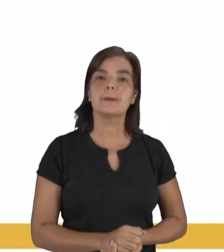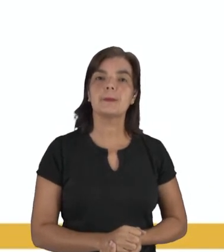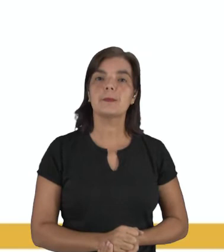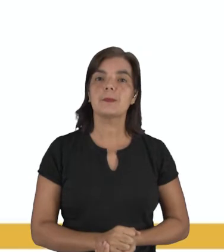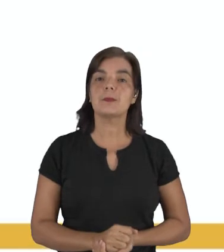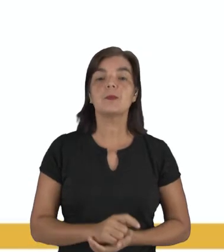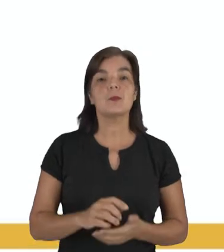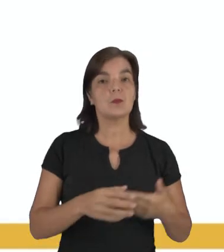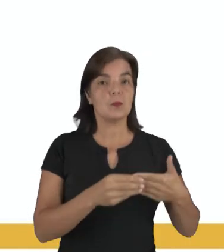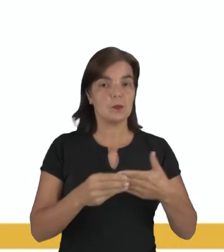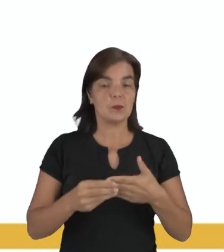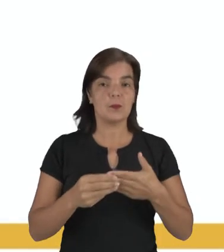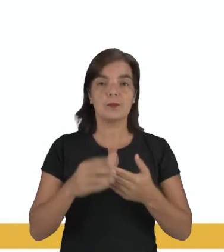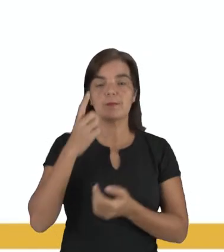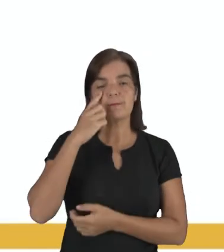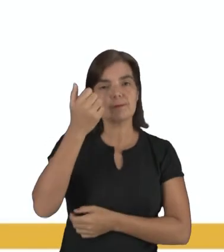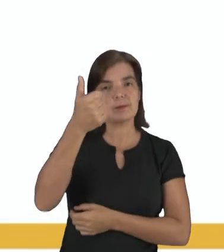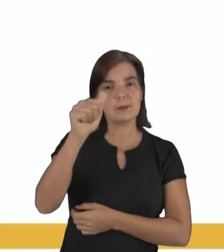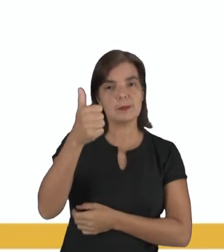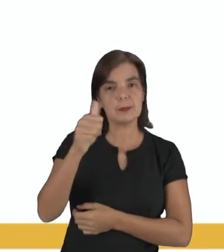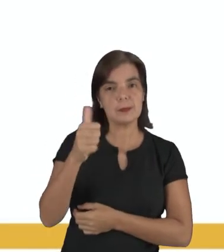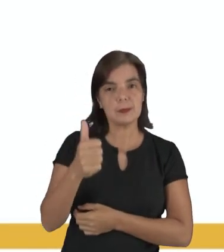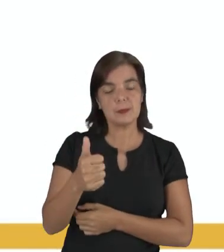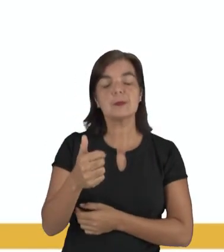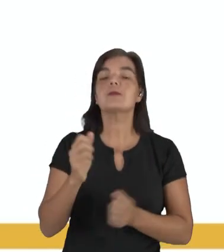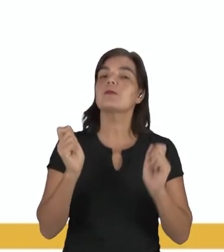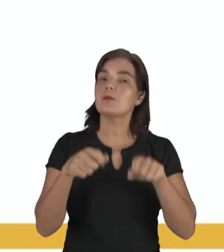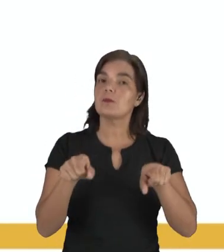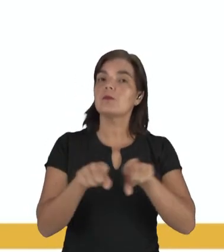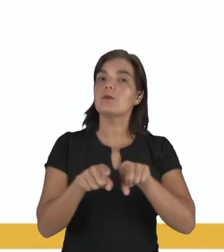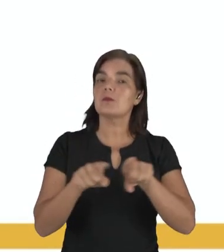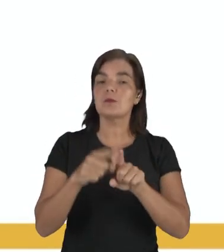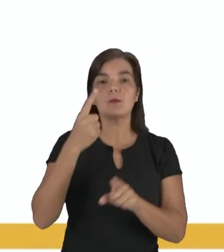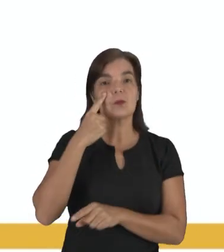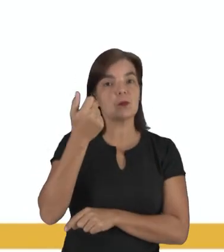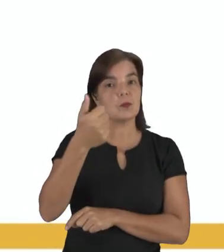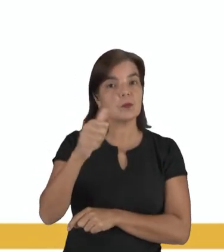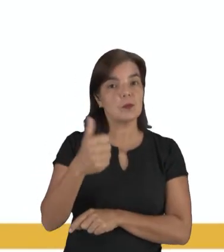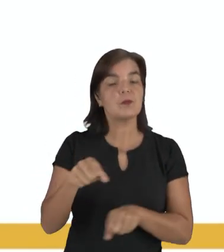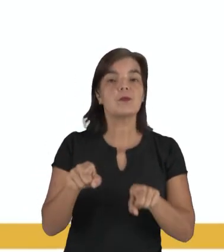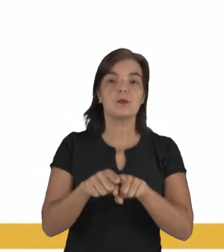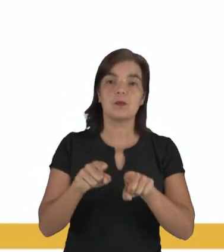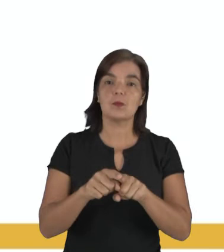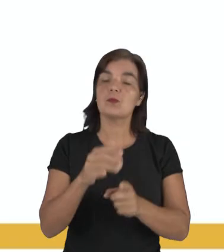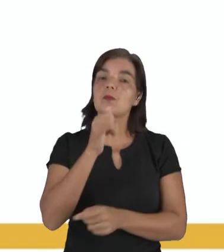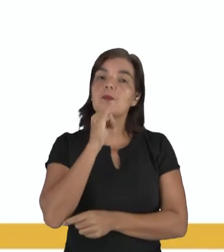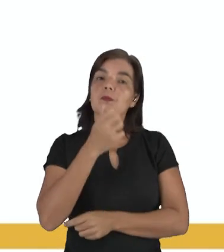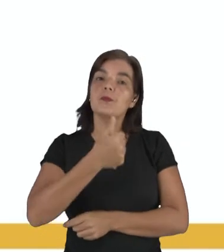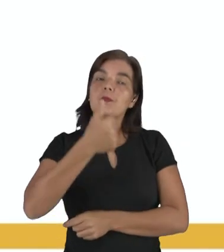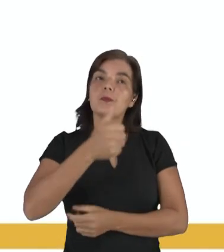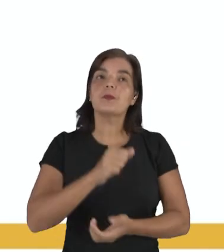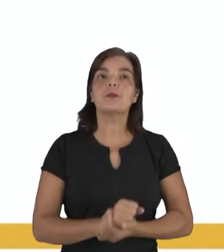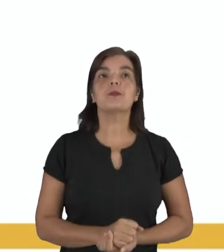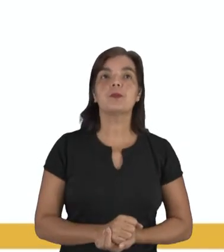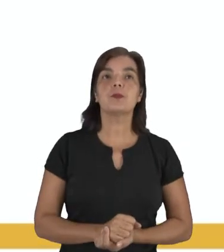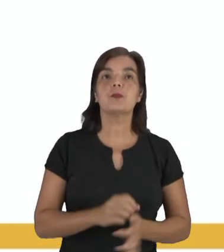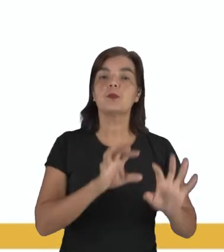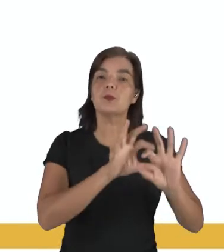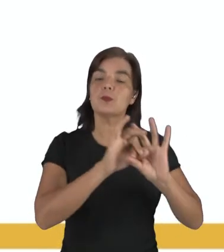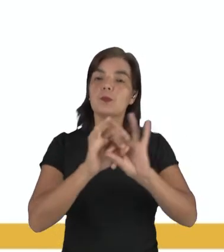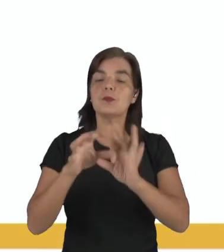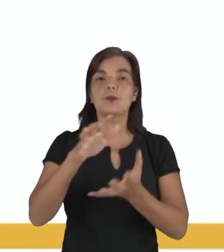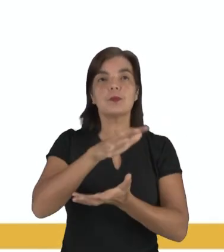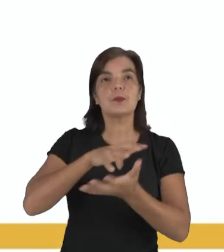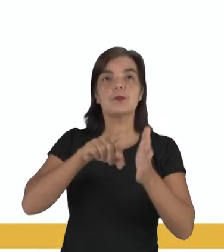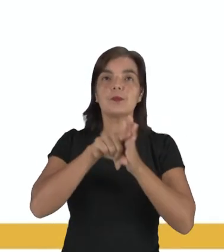Eu trouxe uma questão para a gente fazer a análise aqui, então a gente pode verificar esse experimento, ou esse exemplo 1, que diz assim: